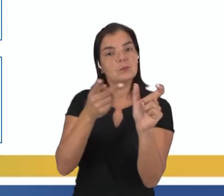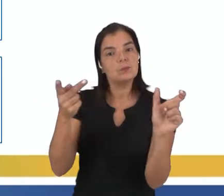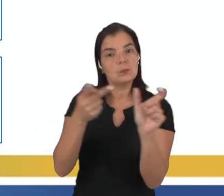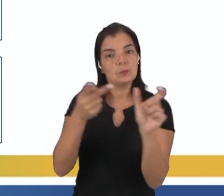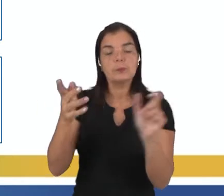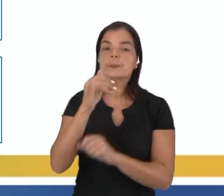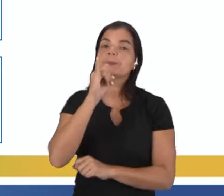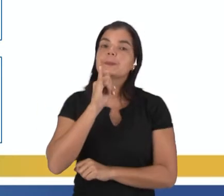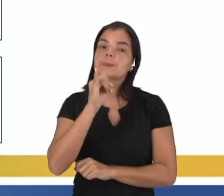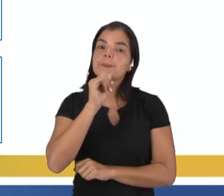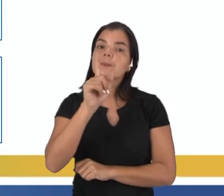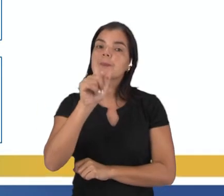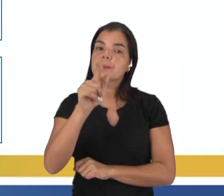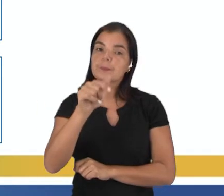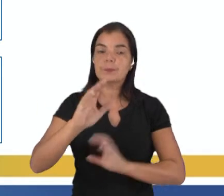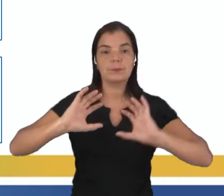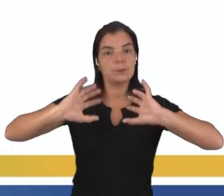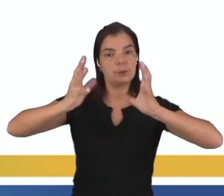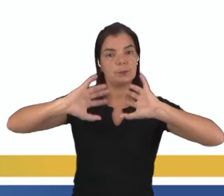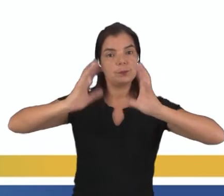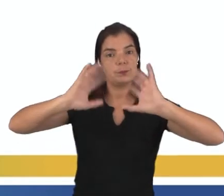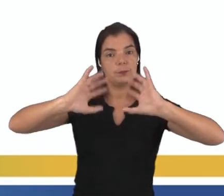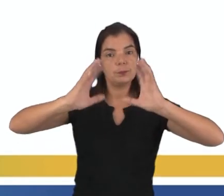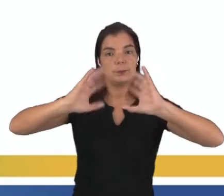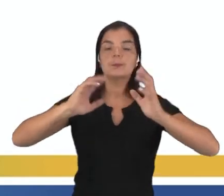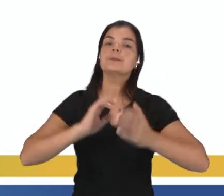desse exemplo é joga vôlei.